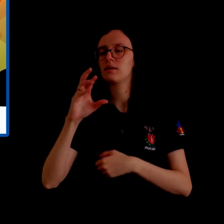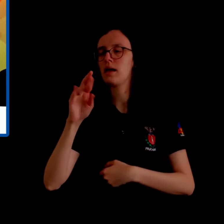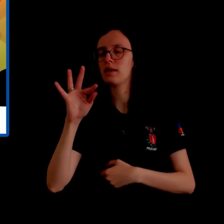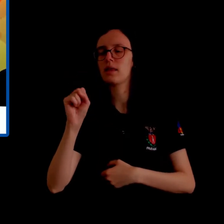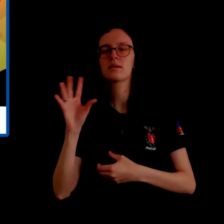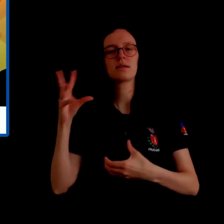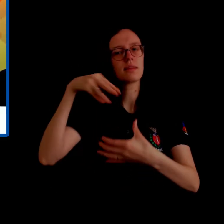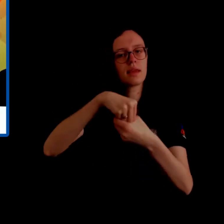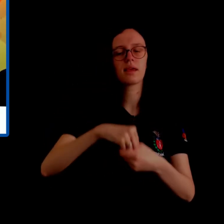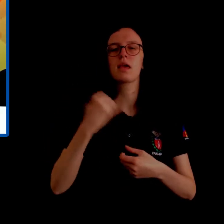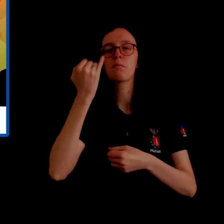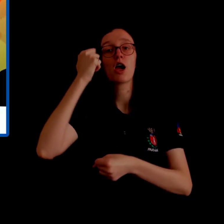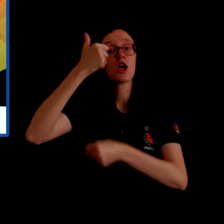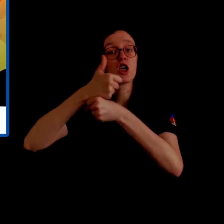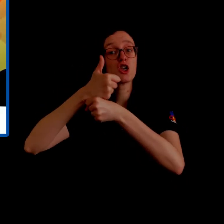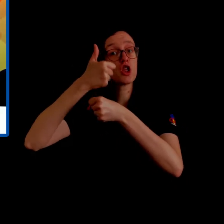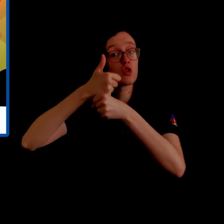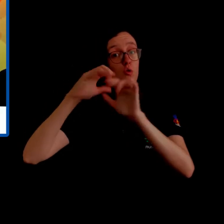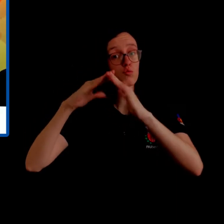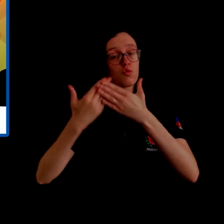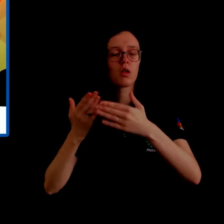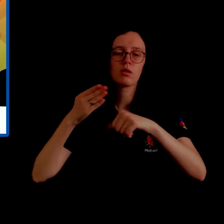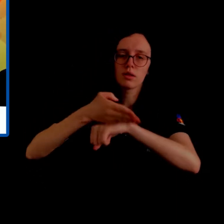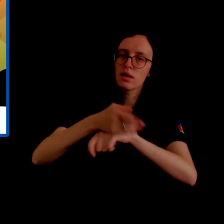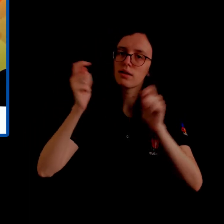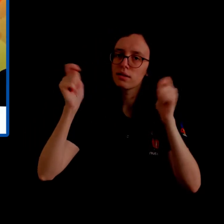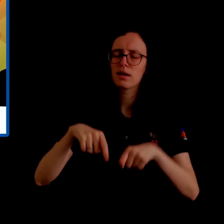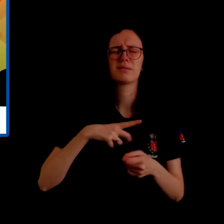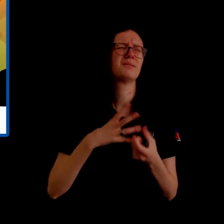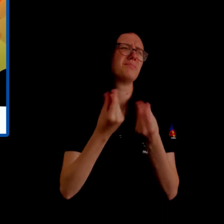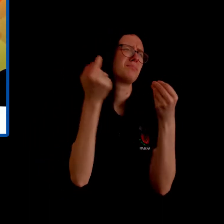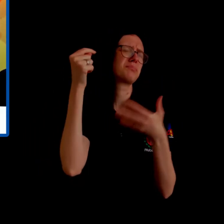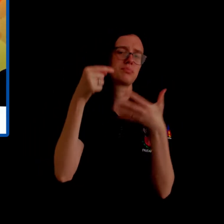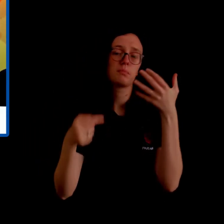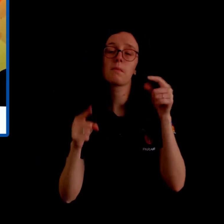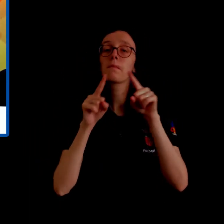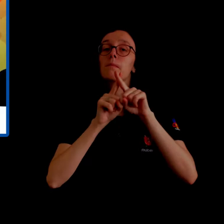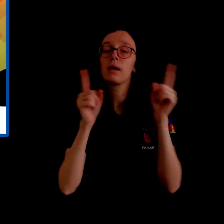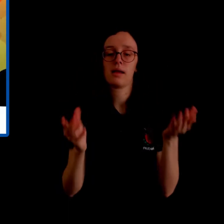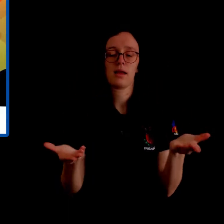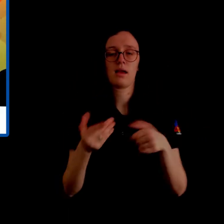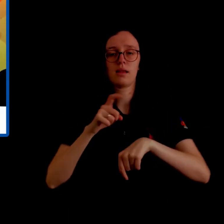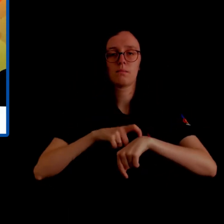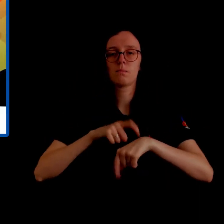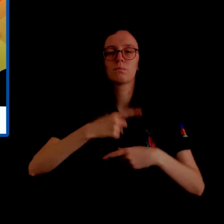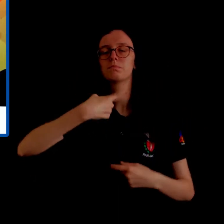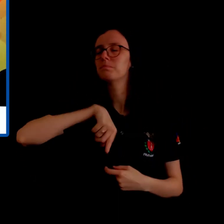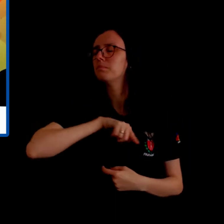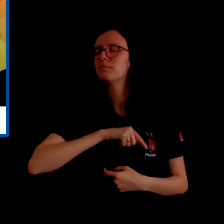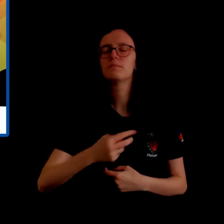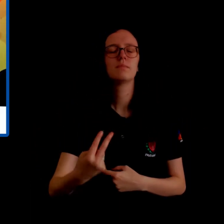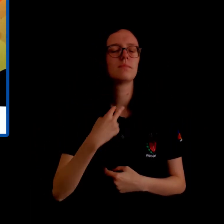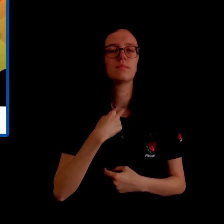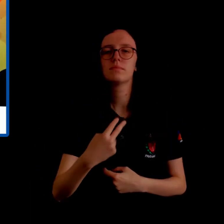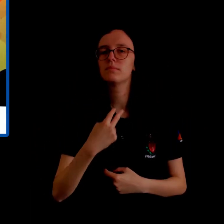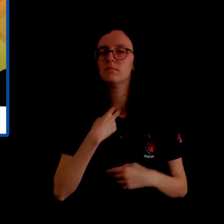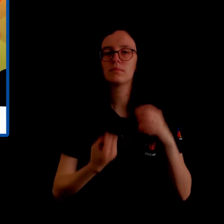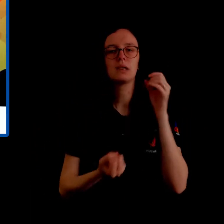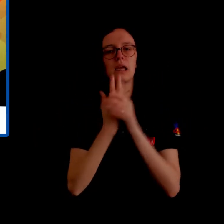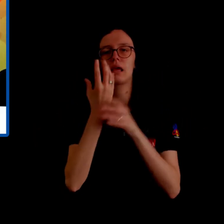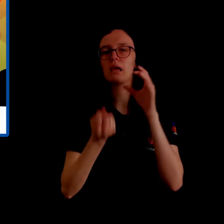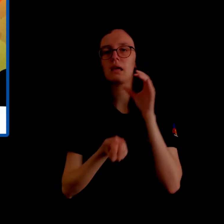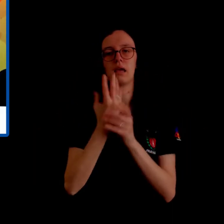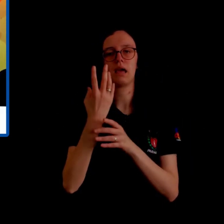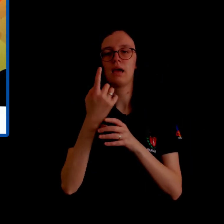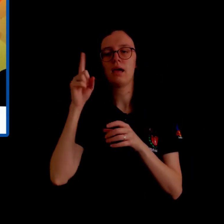para colocar os diretores, enfim, nós temos muitas iniciativas. Só que nesse momento a gente não pode criar turmas.